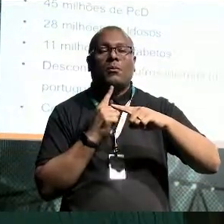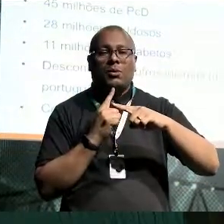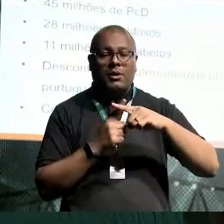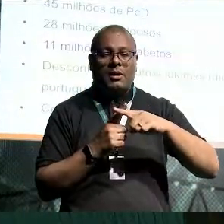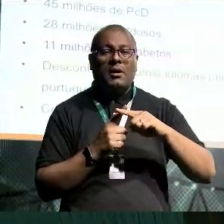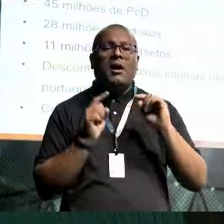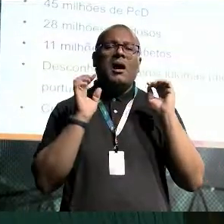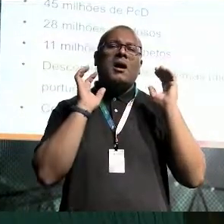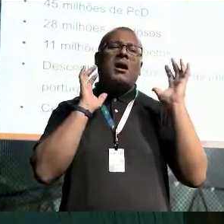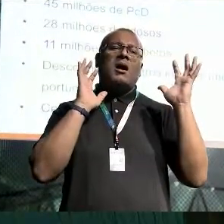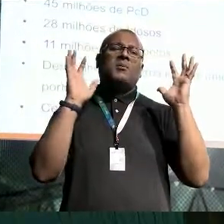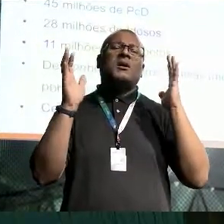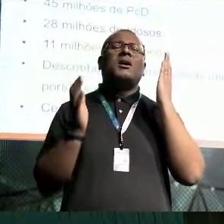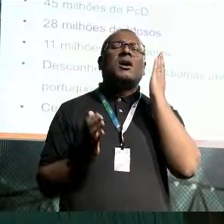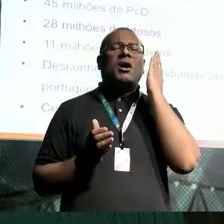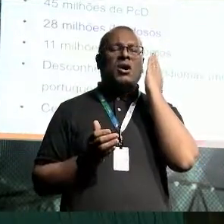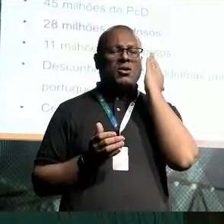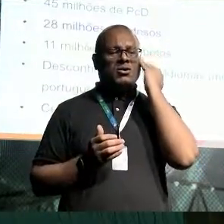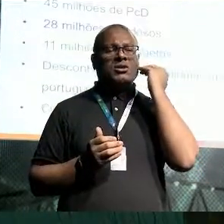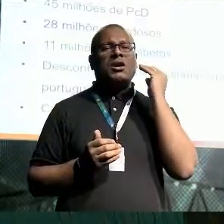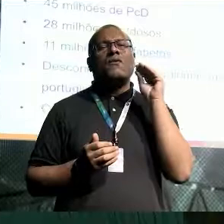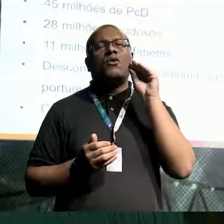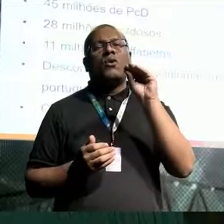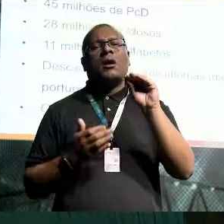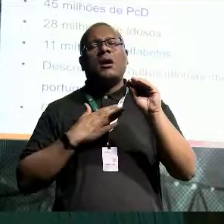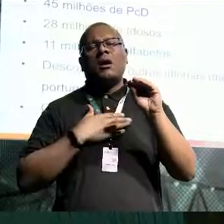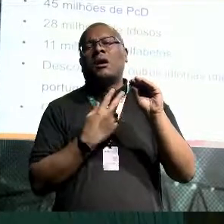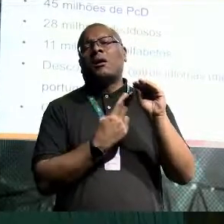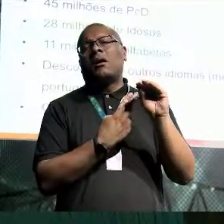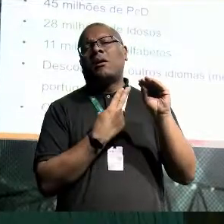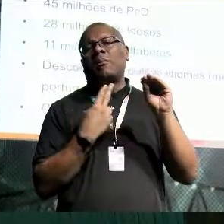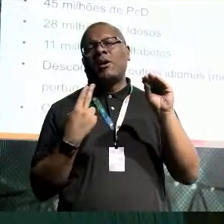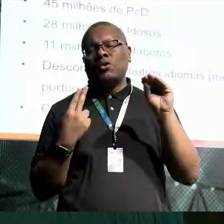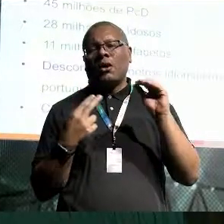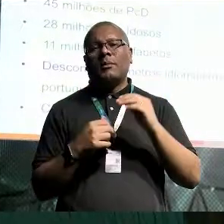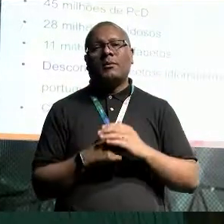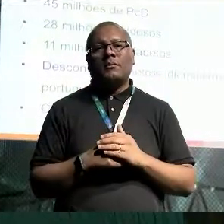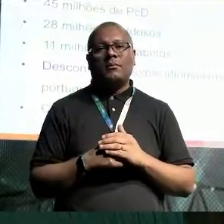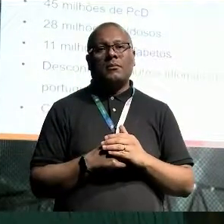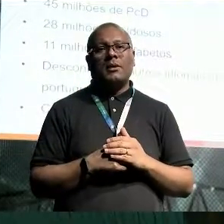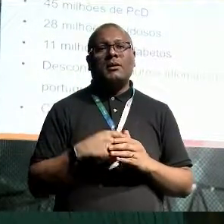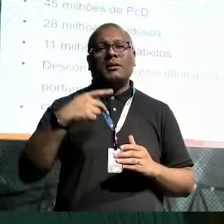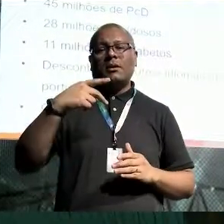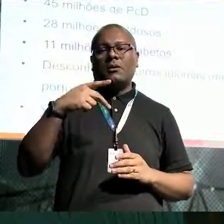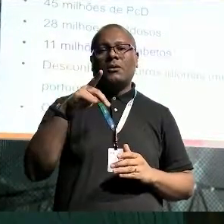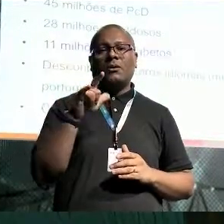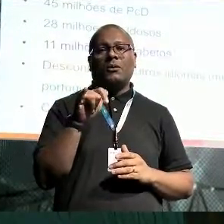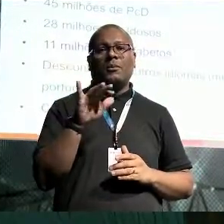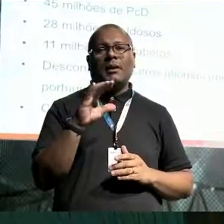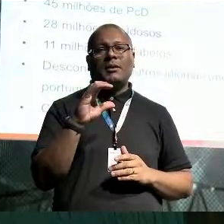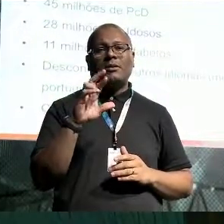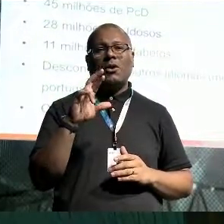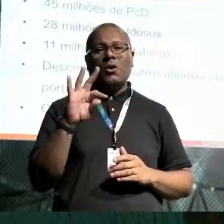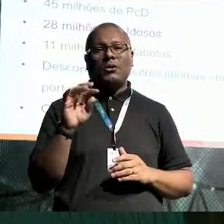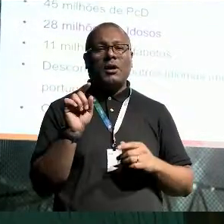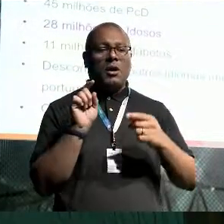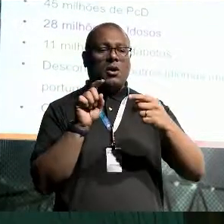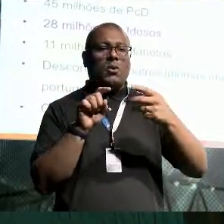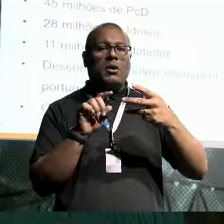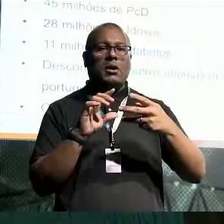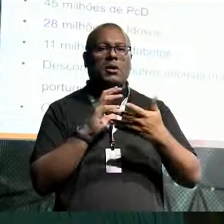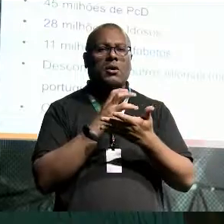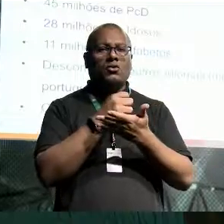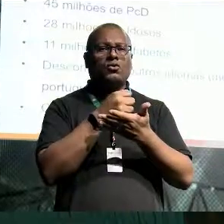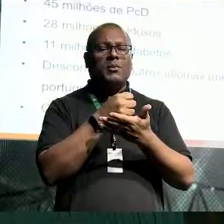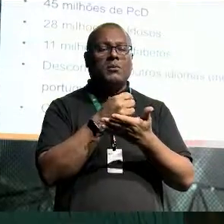gente pensa, não, mas eu sei que aqui eu tenho que colocar meu nome. Tem ali o placeholder, né? Eu coloco ali, na hora que eu clico ali, ele